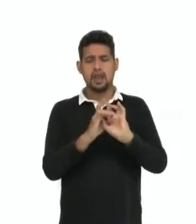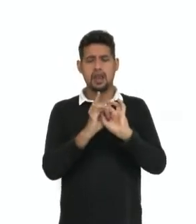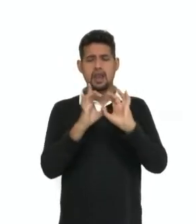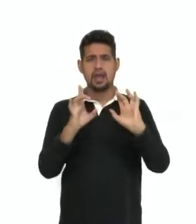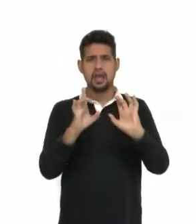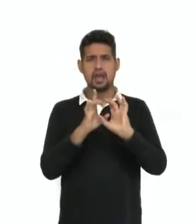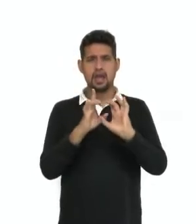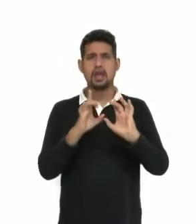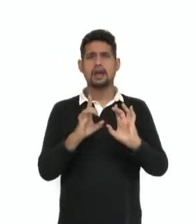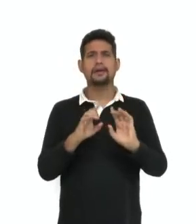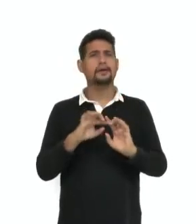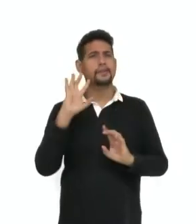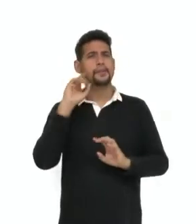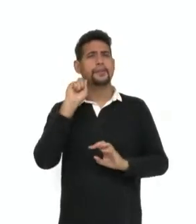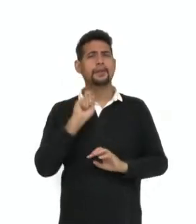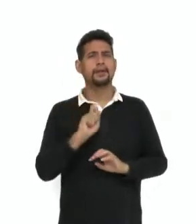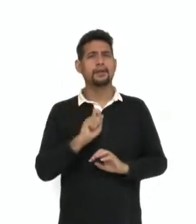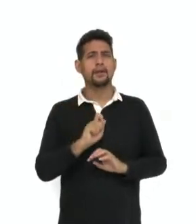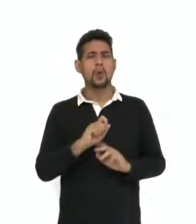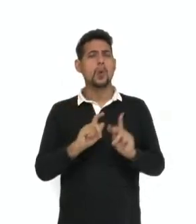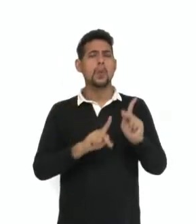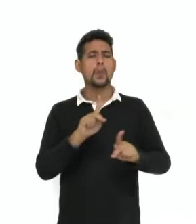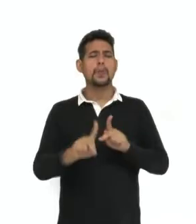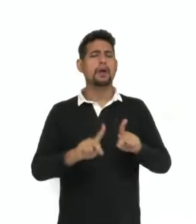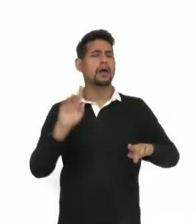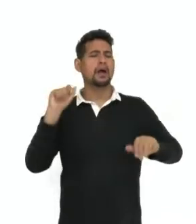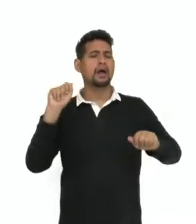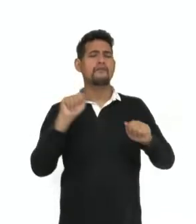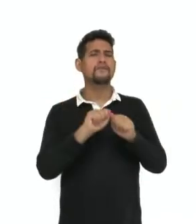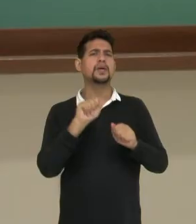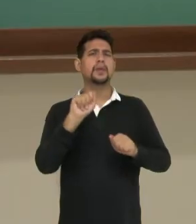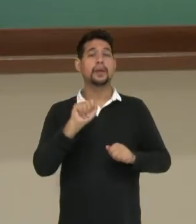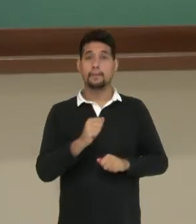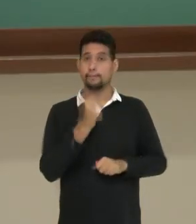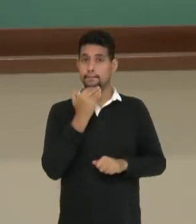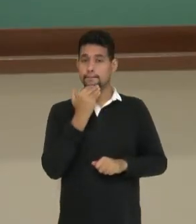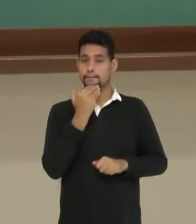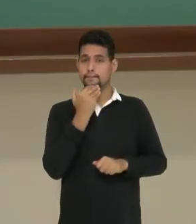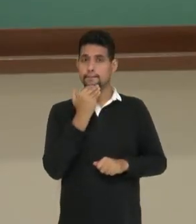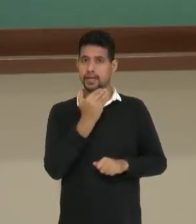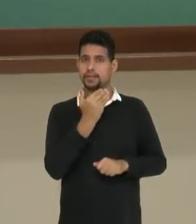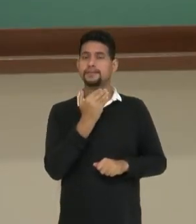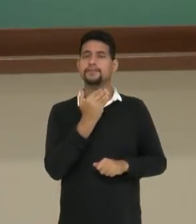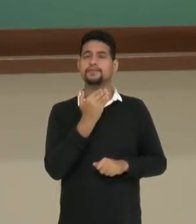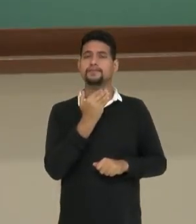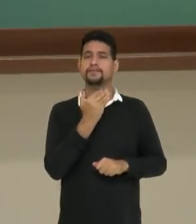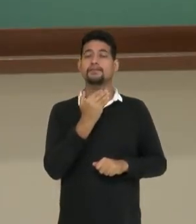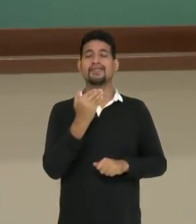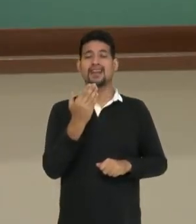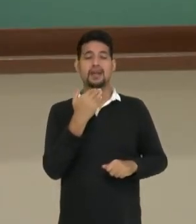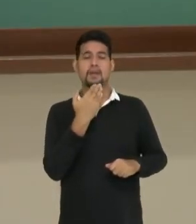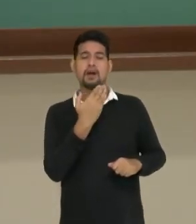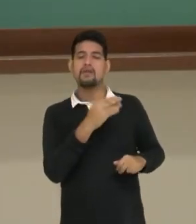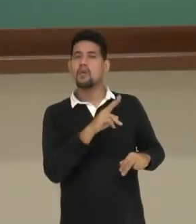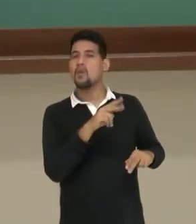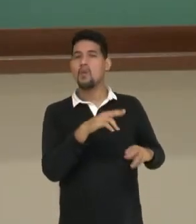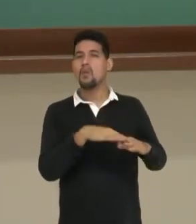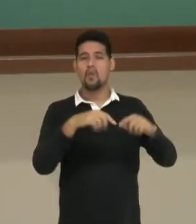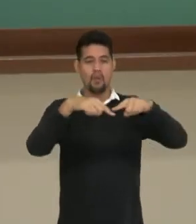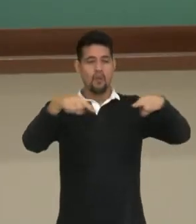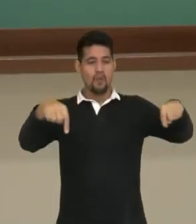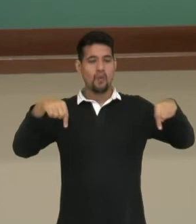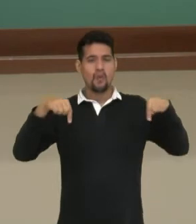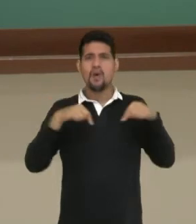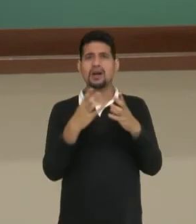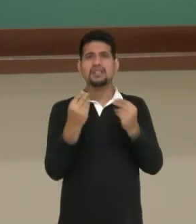do Atahualpa, o que os espanhóis fizeram? Eles pediram o quarto em que o Atahualpa ficou preso cheio de